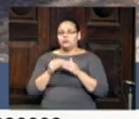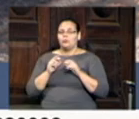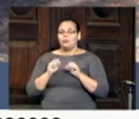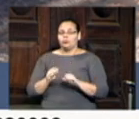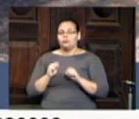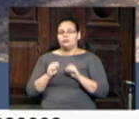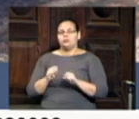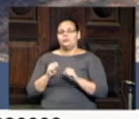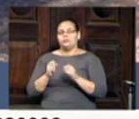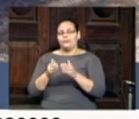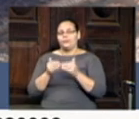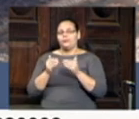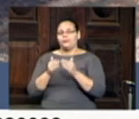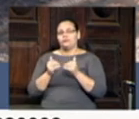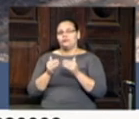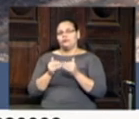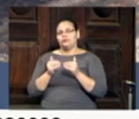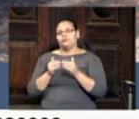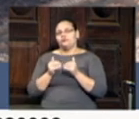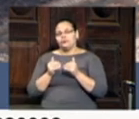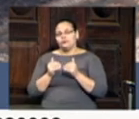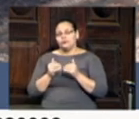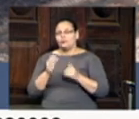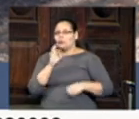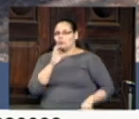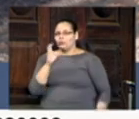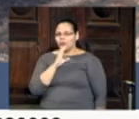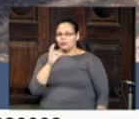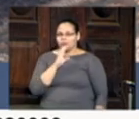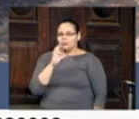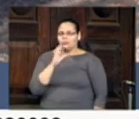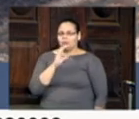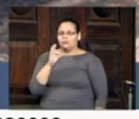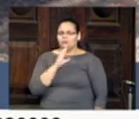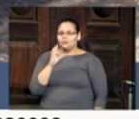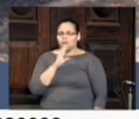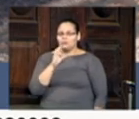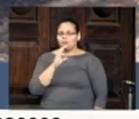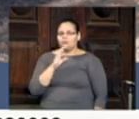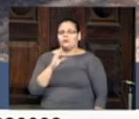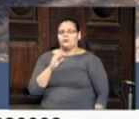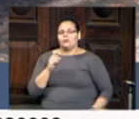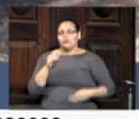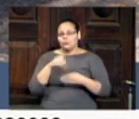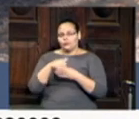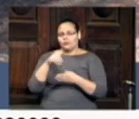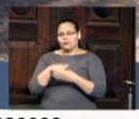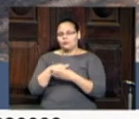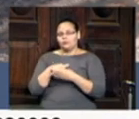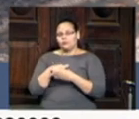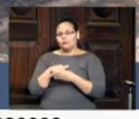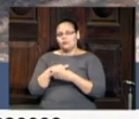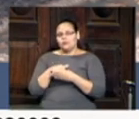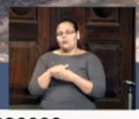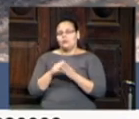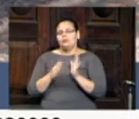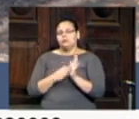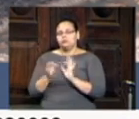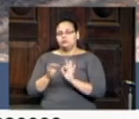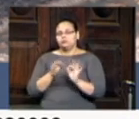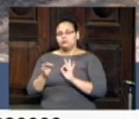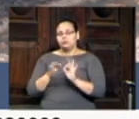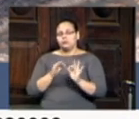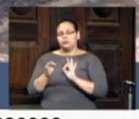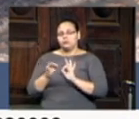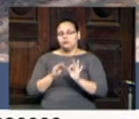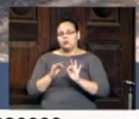pudesse pedir uma urgência da votação desse projeto de